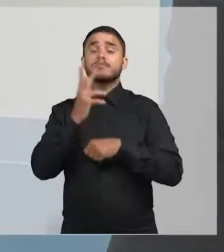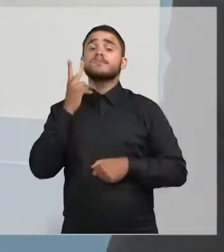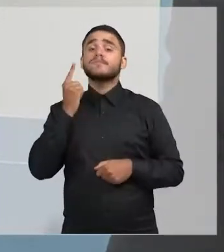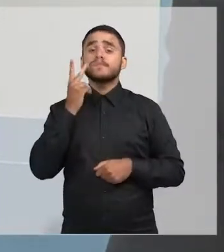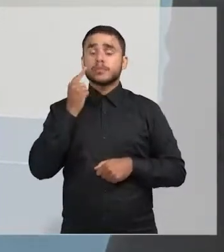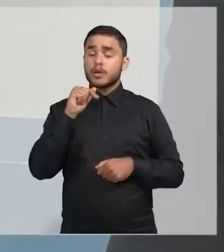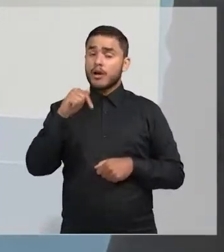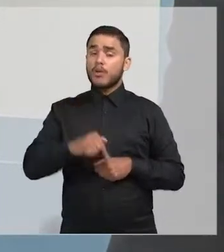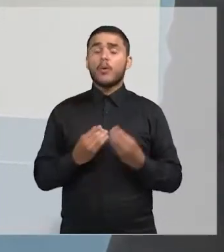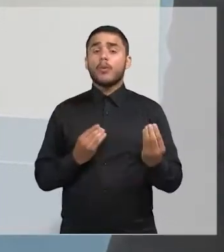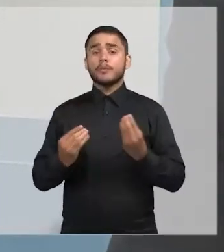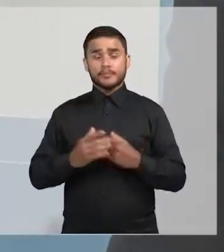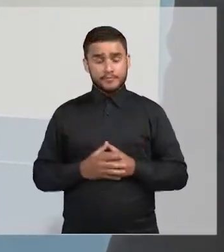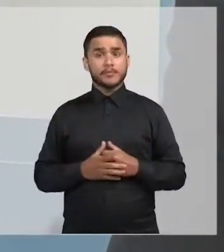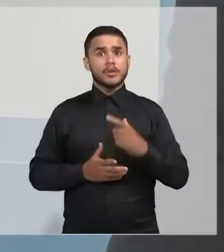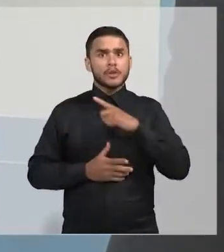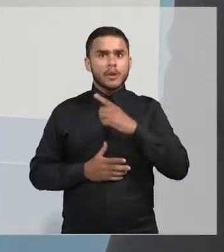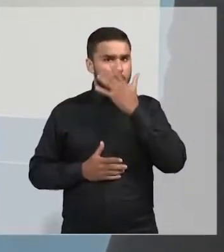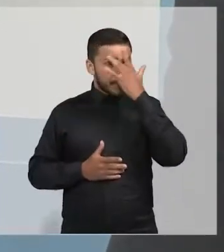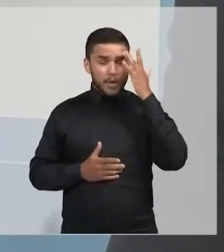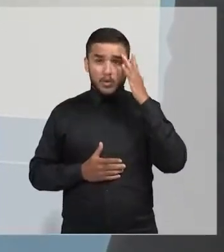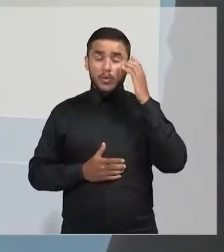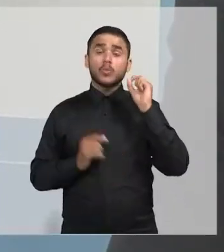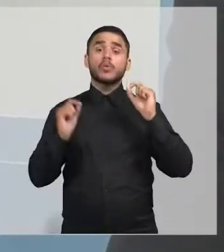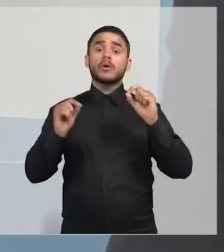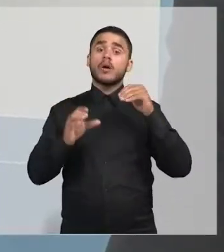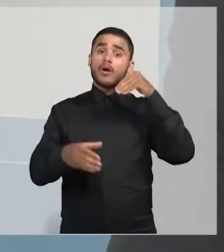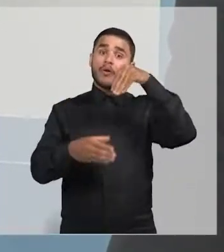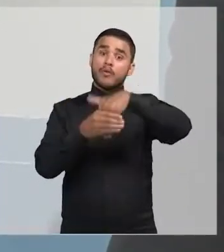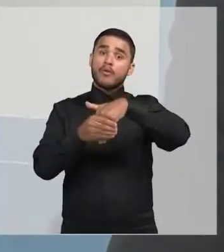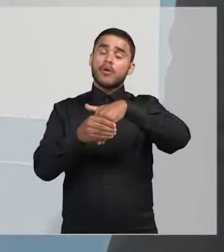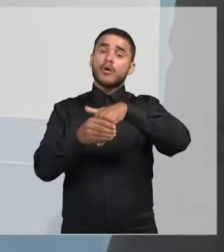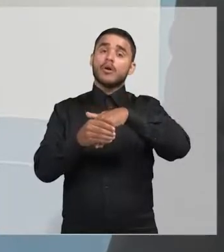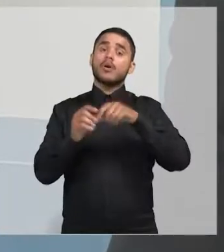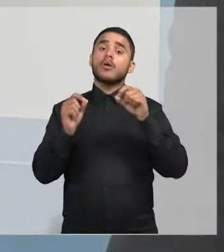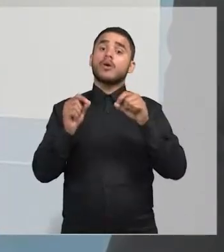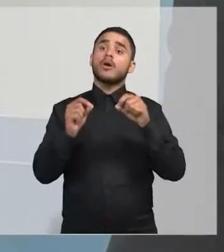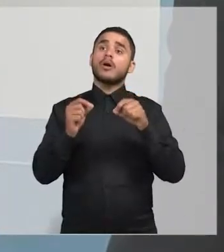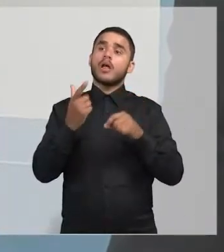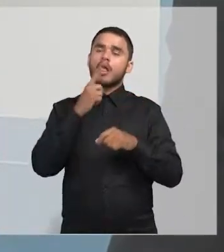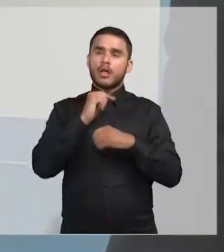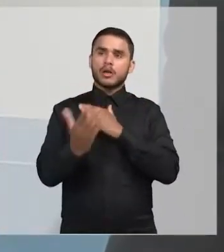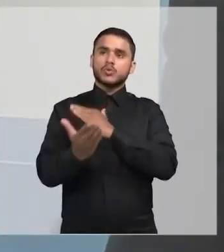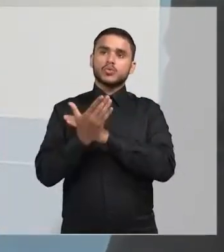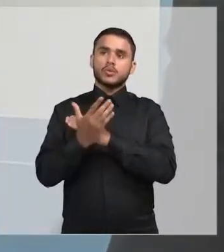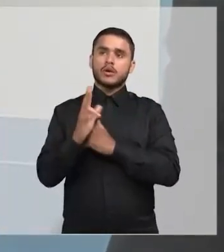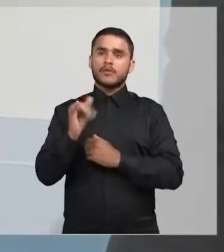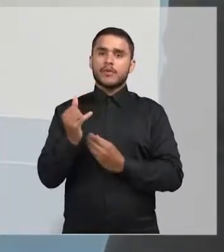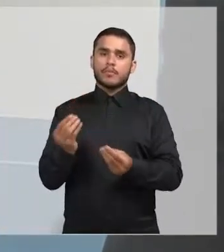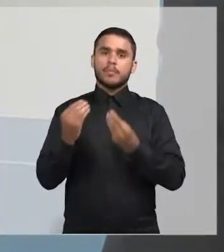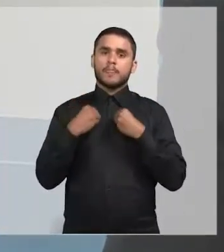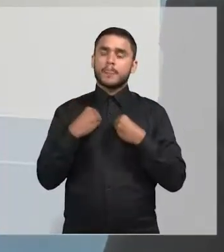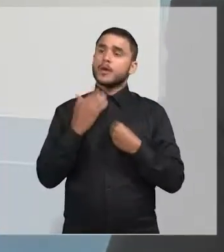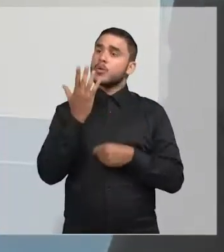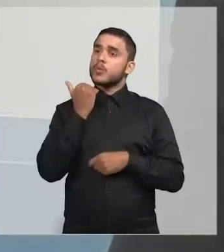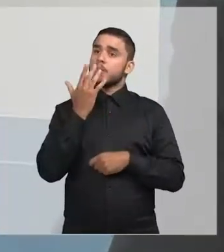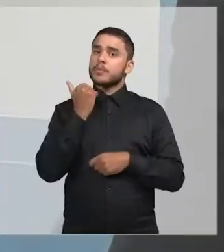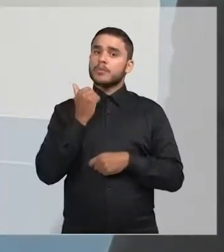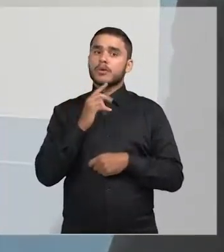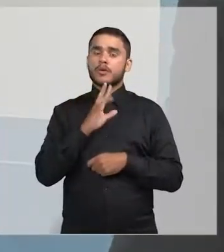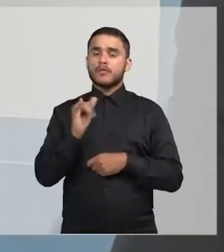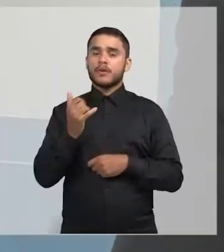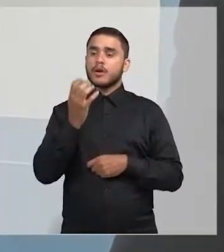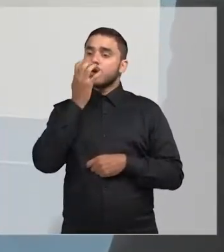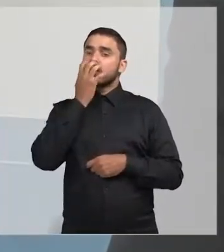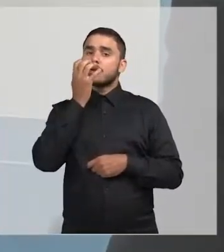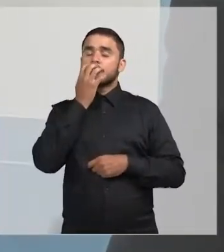ter ideia, tem pessoas que votam em candidatos e vão dar comida, que vão estar preocupados com os cachorrinhos. No caso aqui, o vereador de